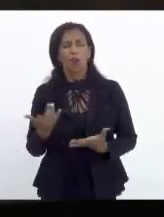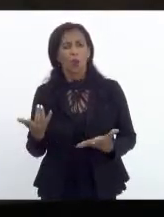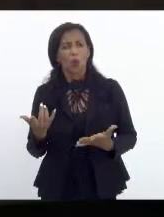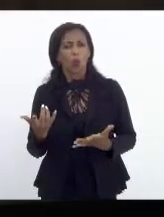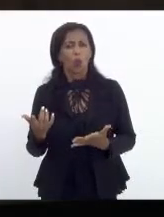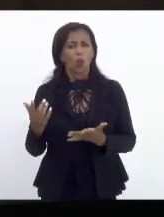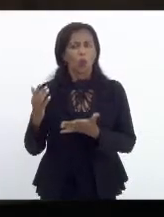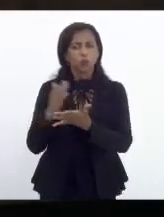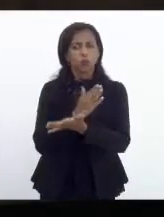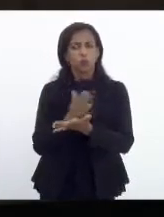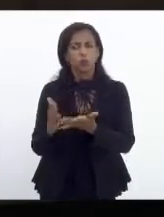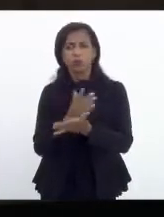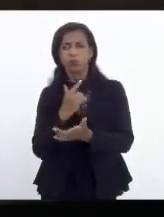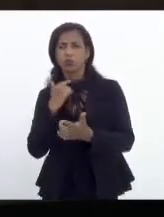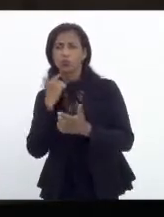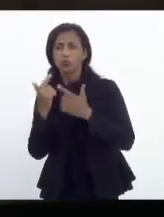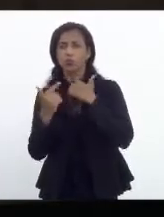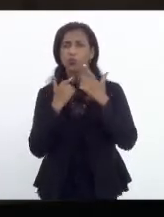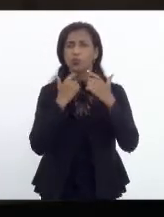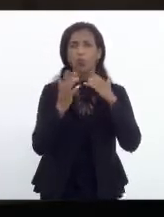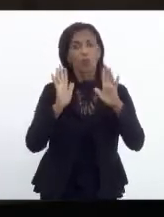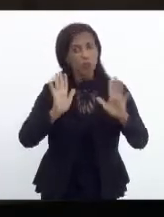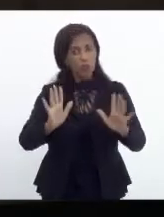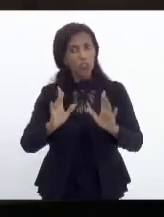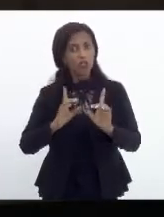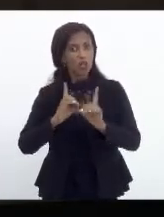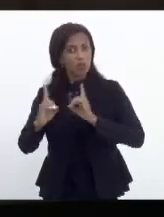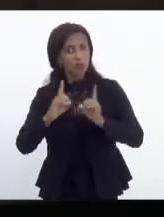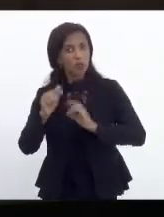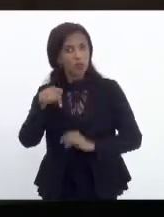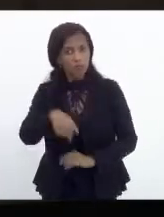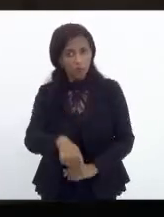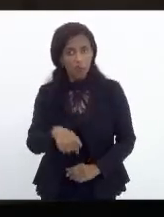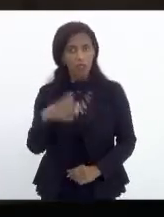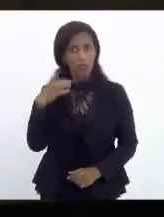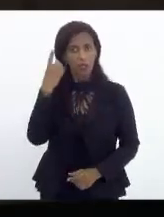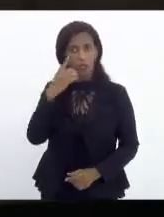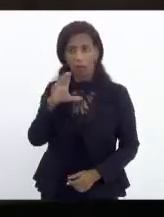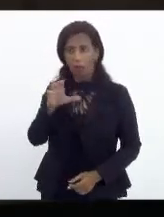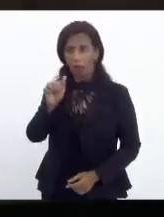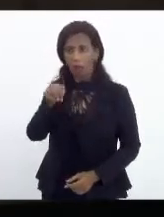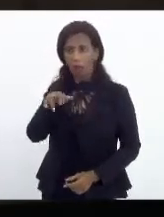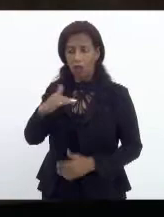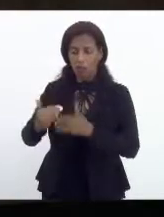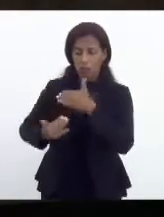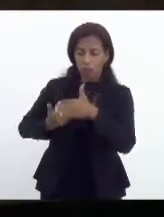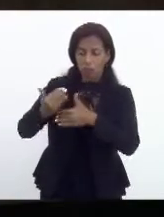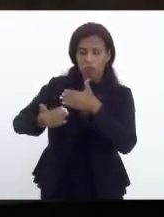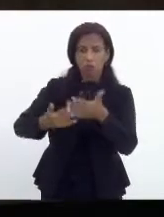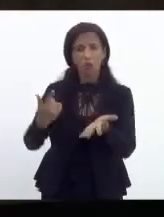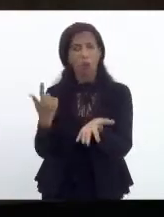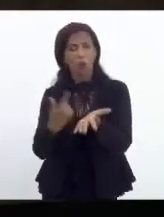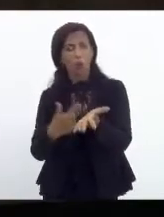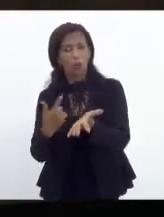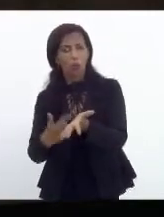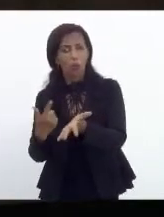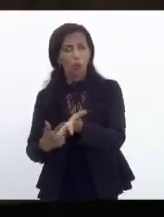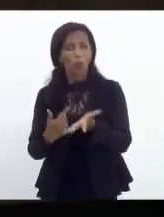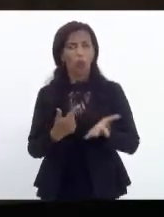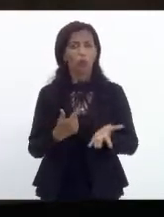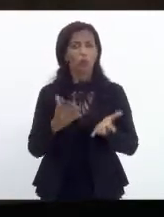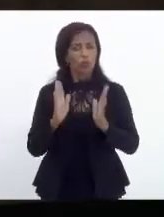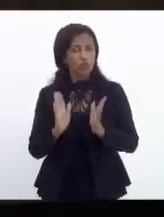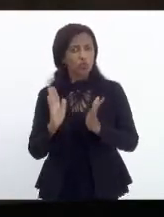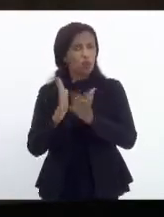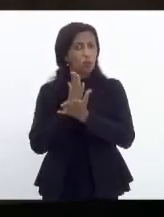com alguns questionamentos do que já estamos debatendo aqui, deputado Canella, sobre a questão dos avanços, dos acordos, e já